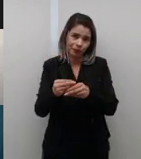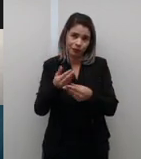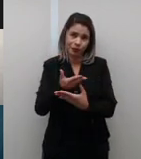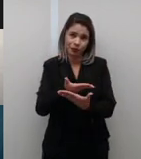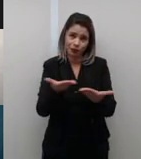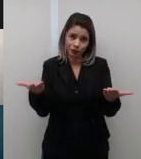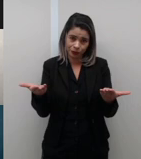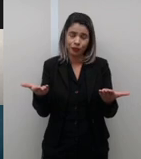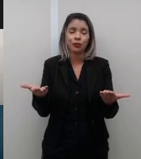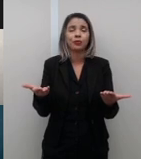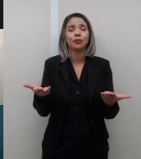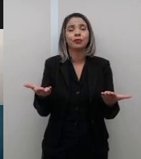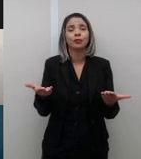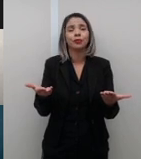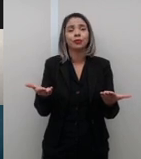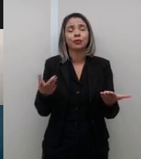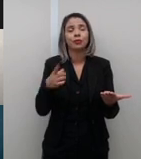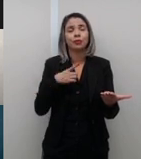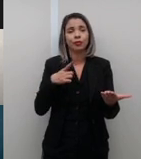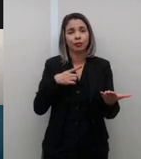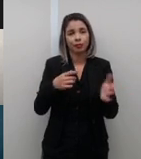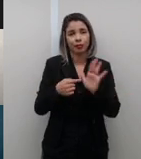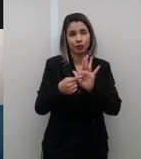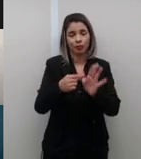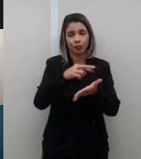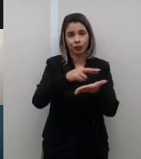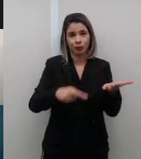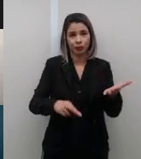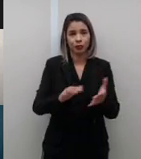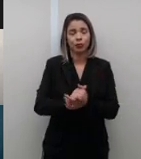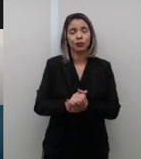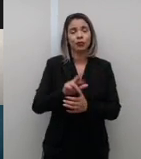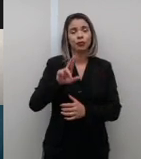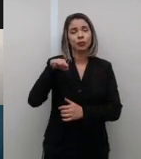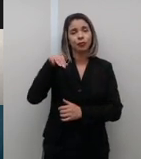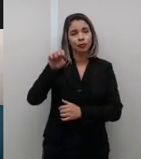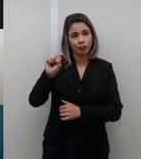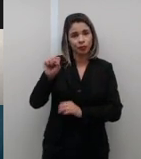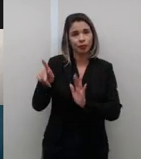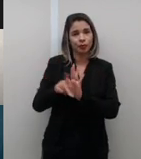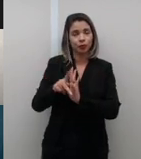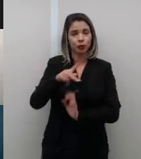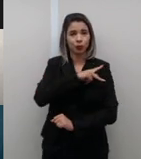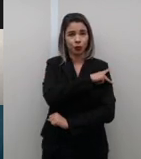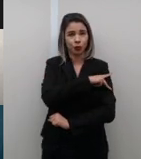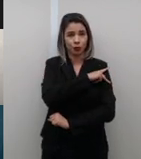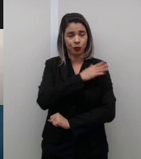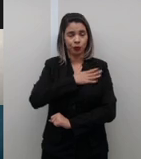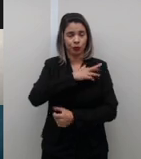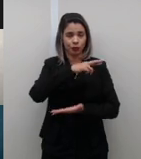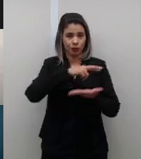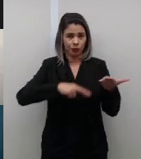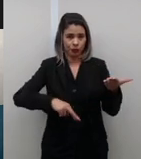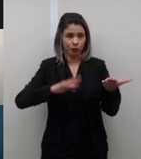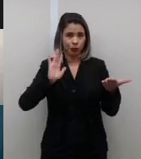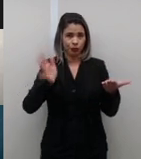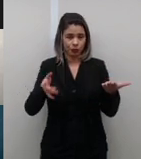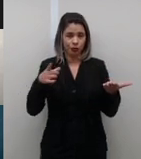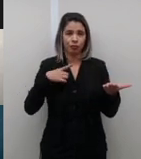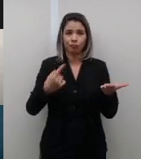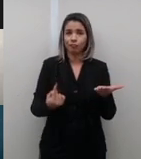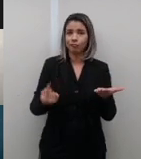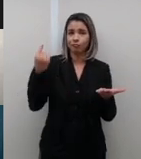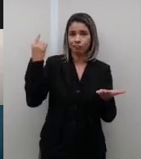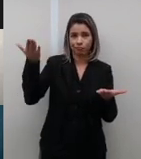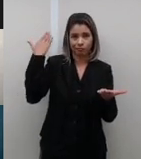relatora. No julgamento do RMS 62203, Piauí, de minha relatoria, vejam que aqui ela também faz referência, eu vou voltar